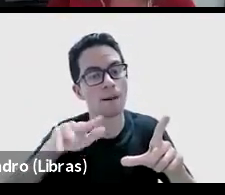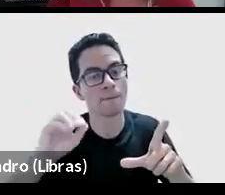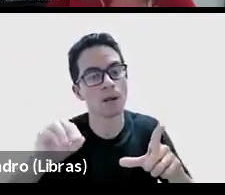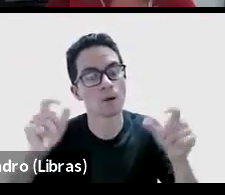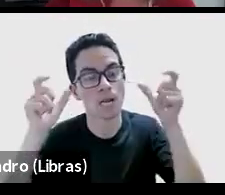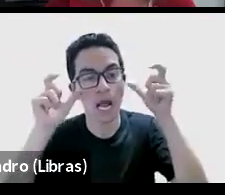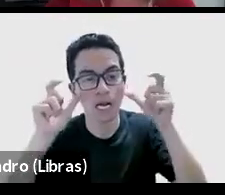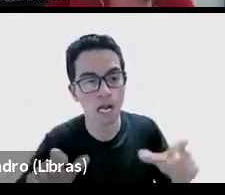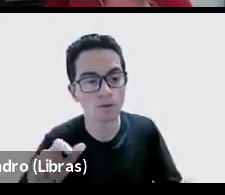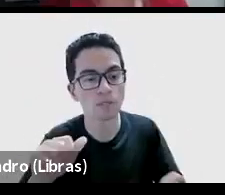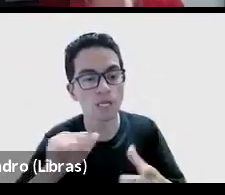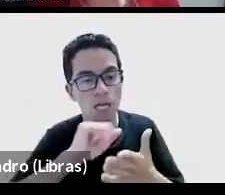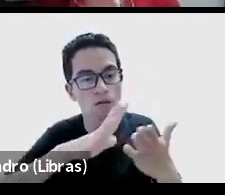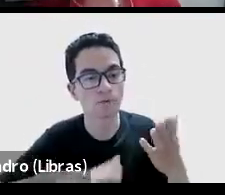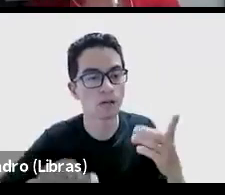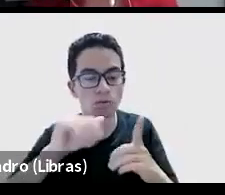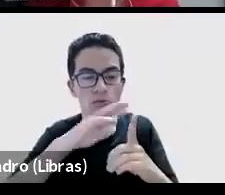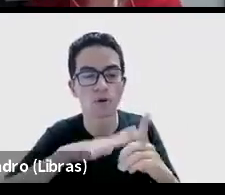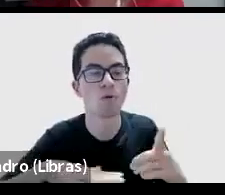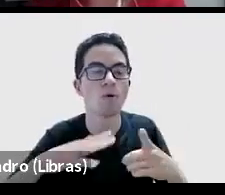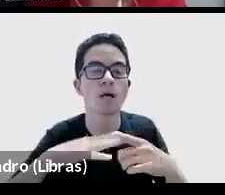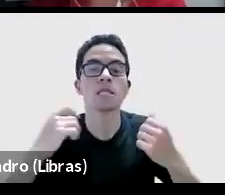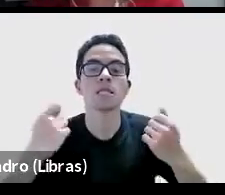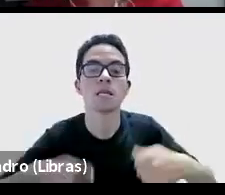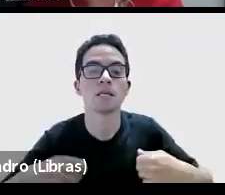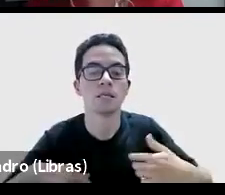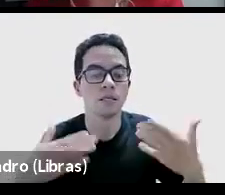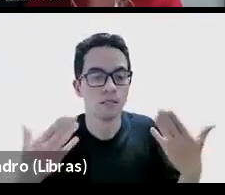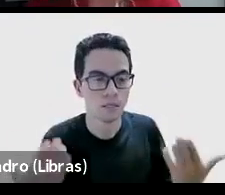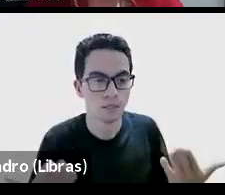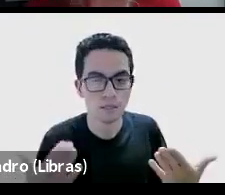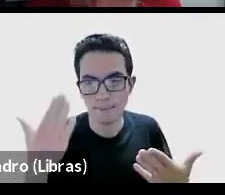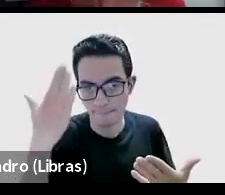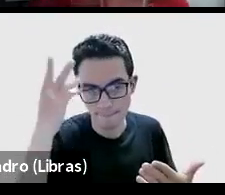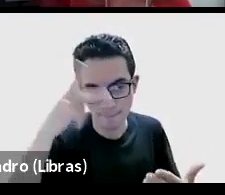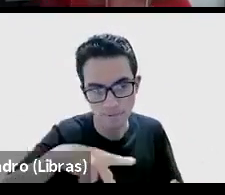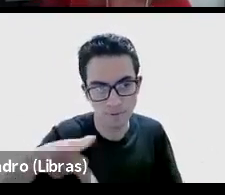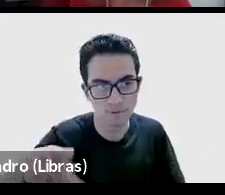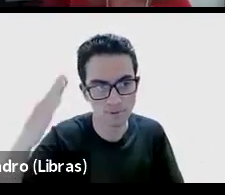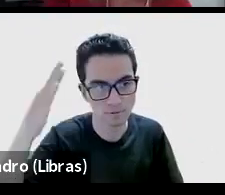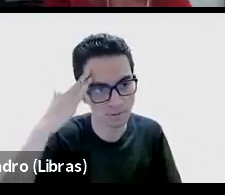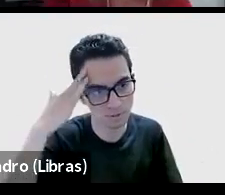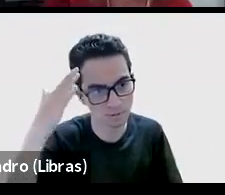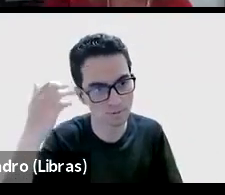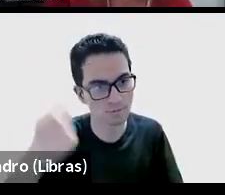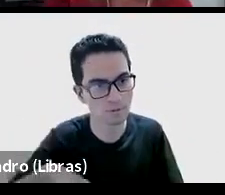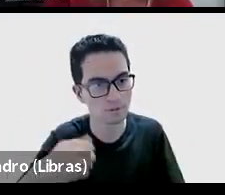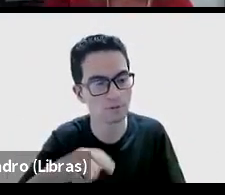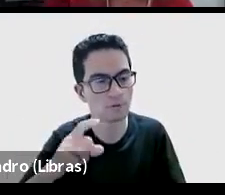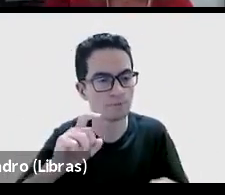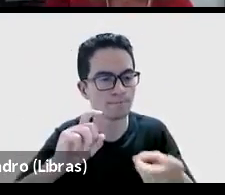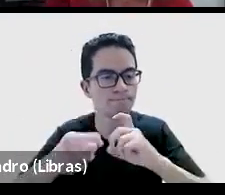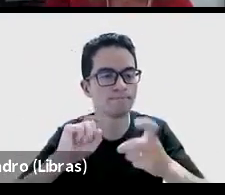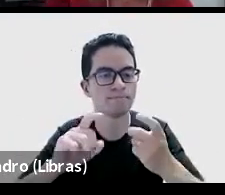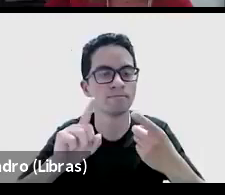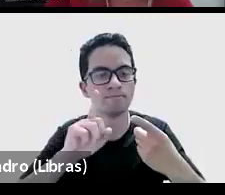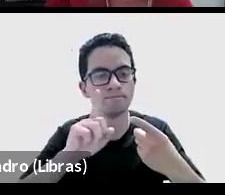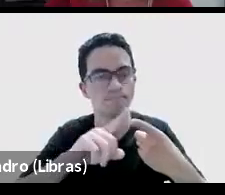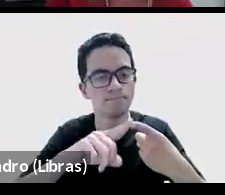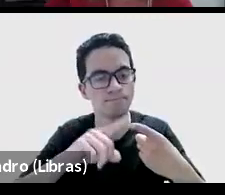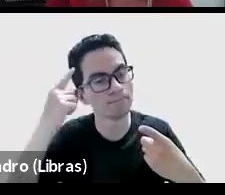social. Então, qual a necessidade? Essa foi uma demanda dos professores, né? Assim que eu tive a primeira reunião, eles colocaram,